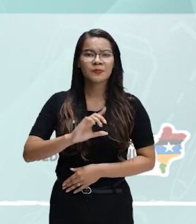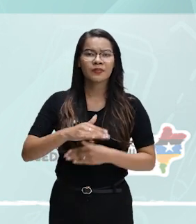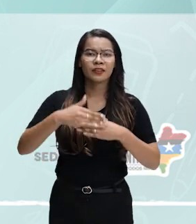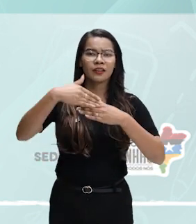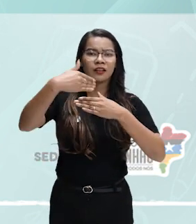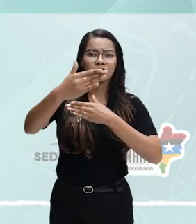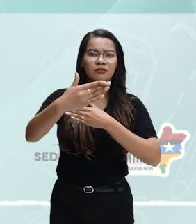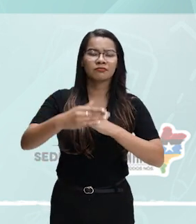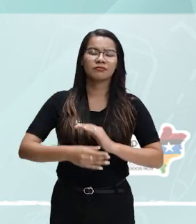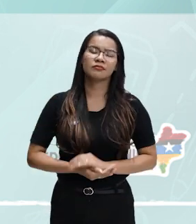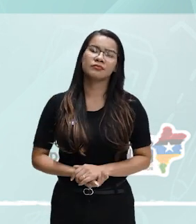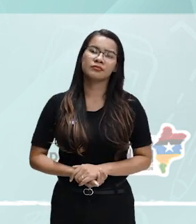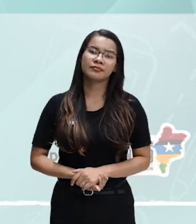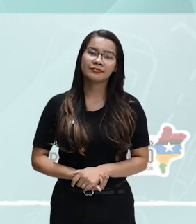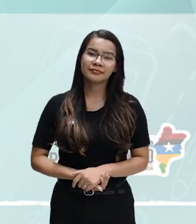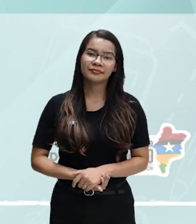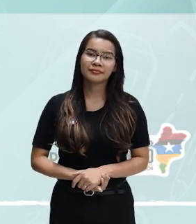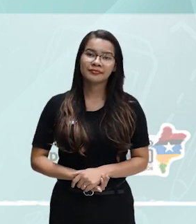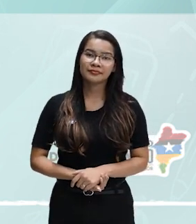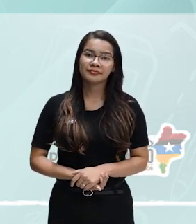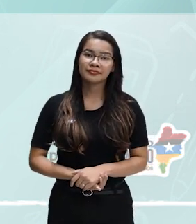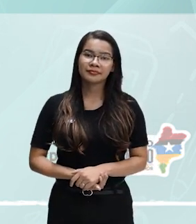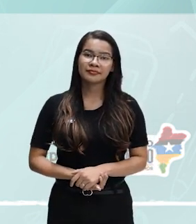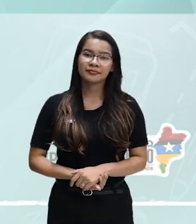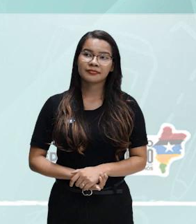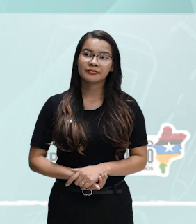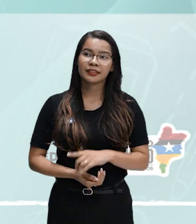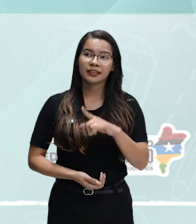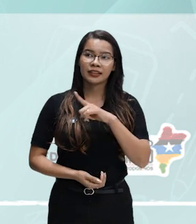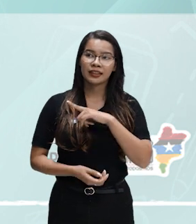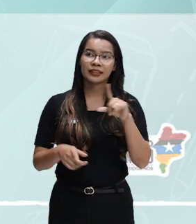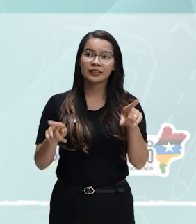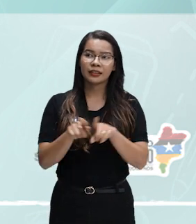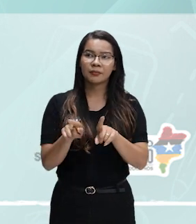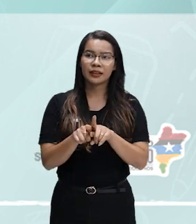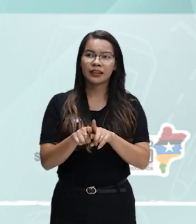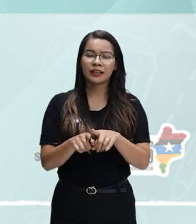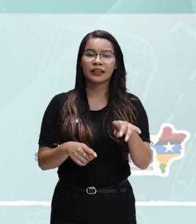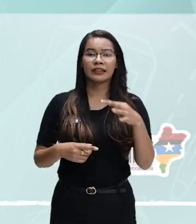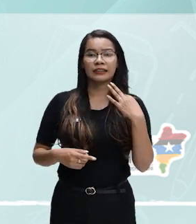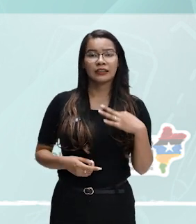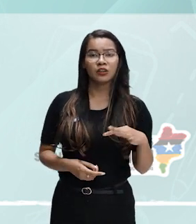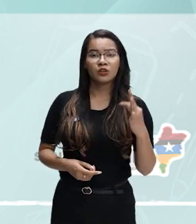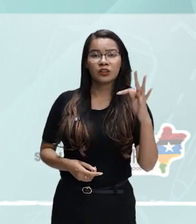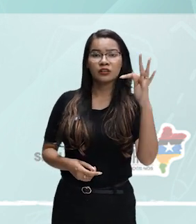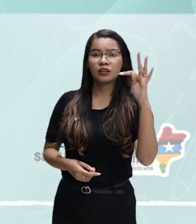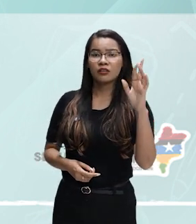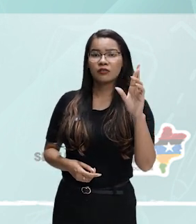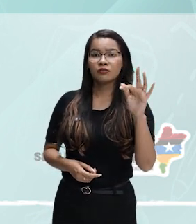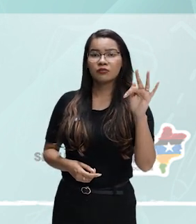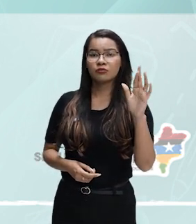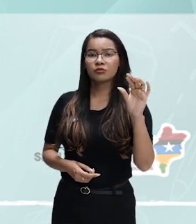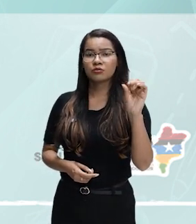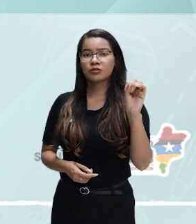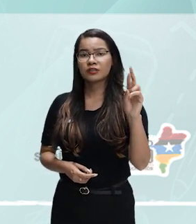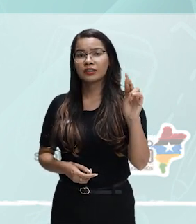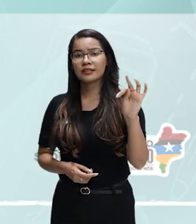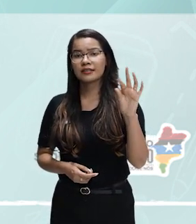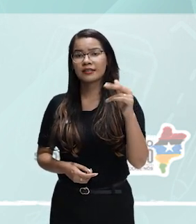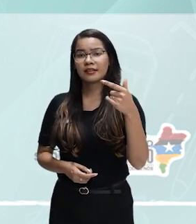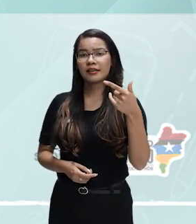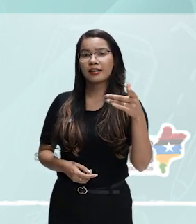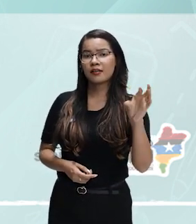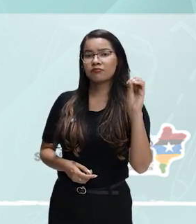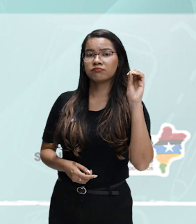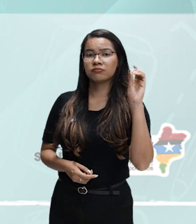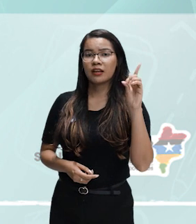progredir. É o lema da nossa bandeira. Tem a teoria da frustração. Essa é da desordem. A da